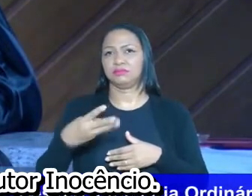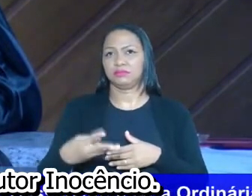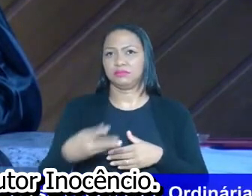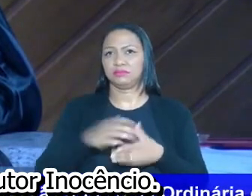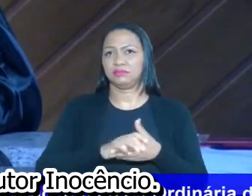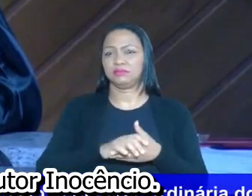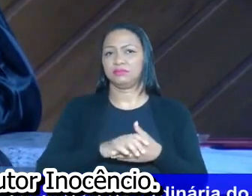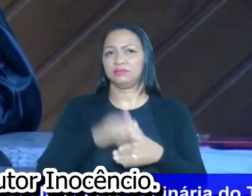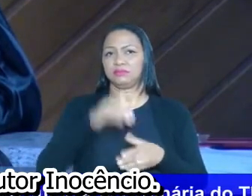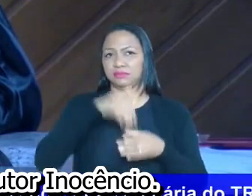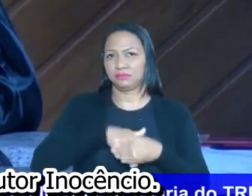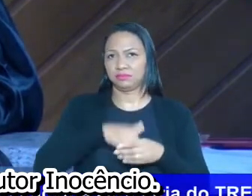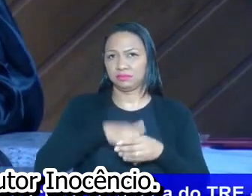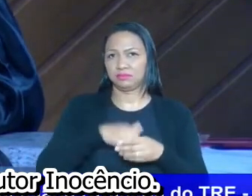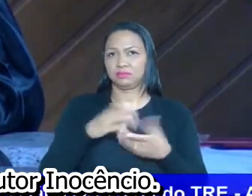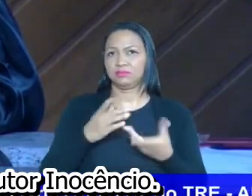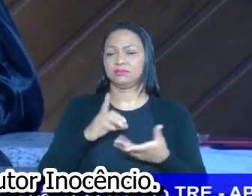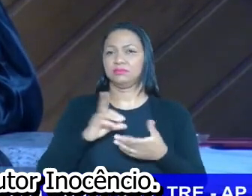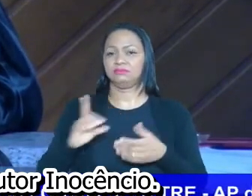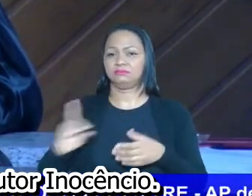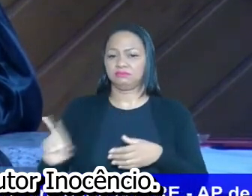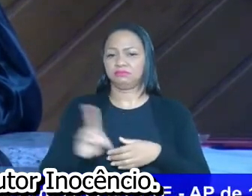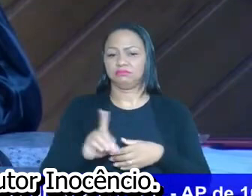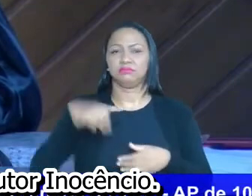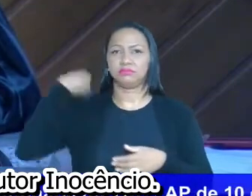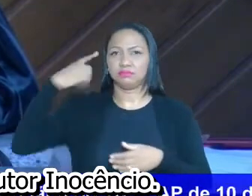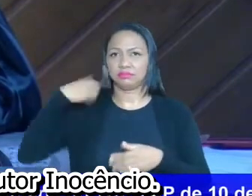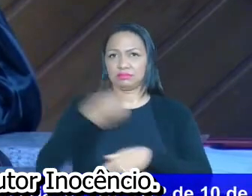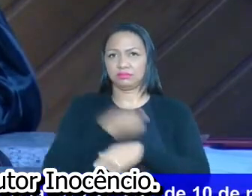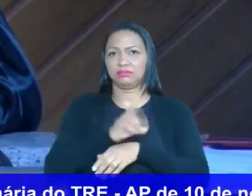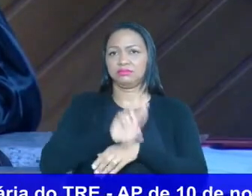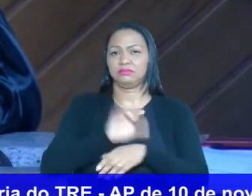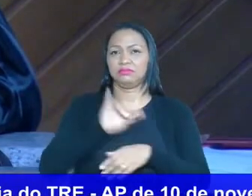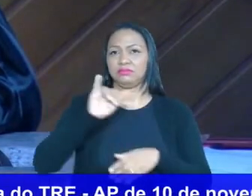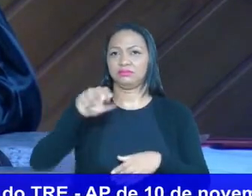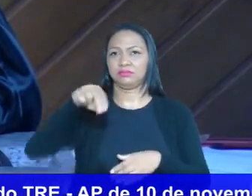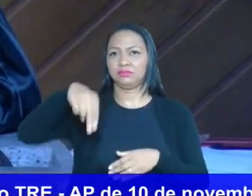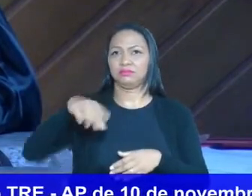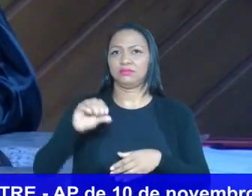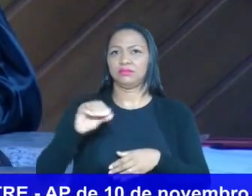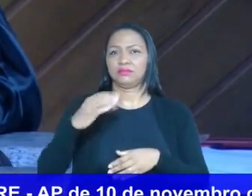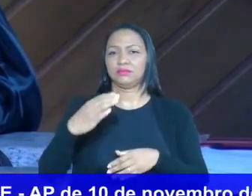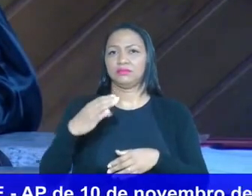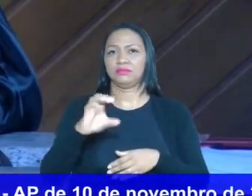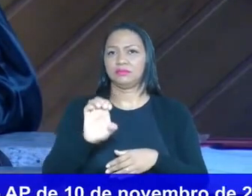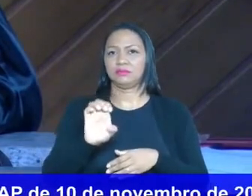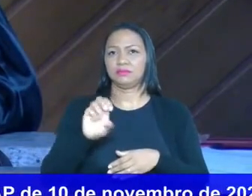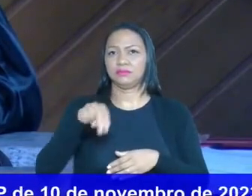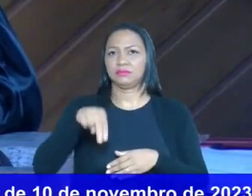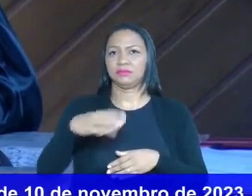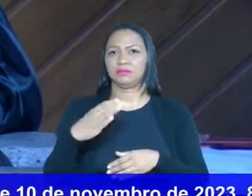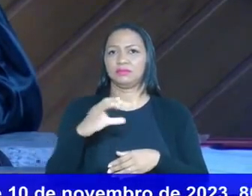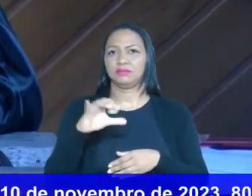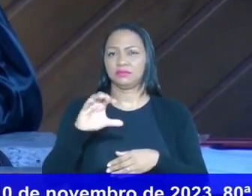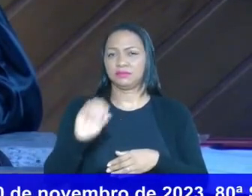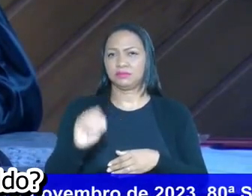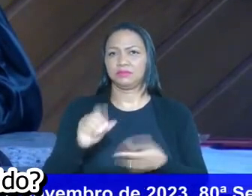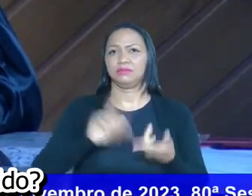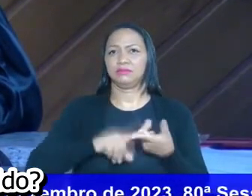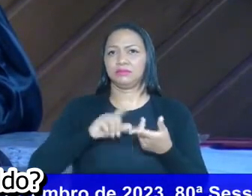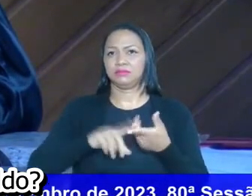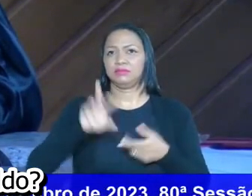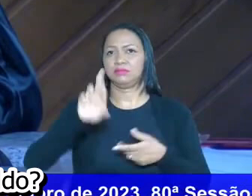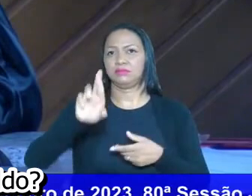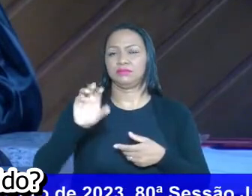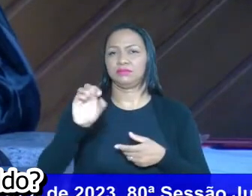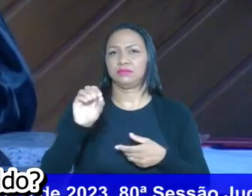segredo de justiça e haveria sustentação oral do doutor Inocêncio Mártires Coelho e Robério